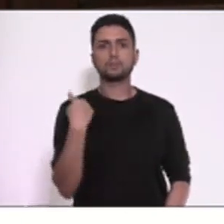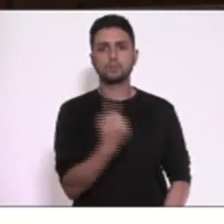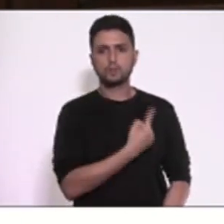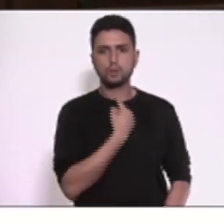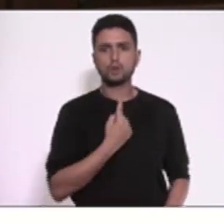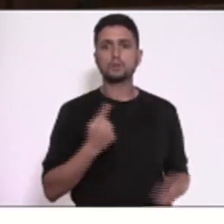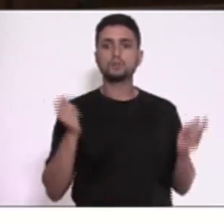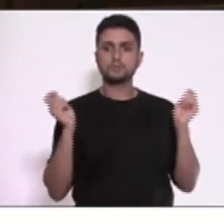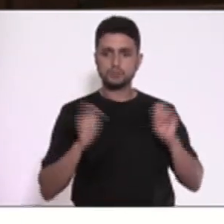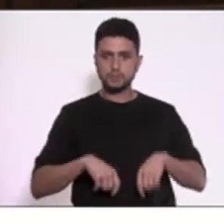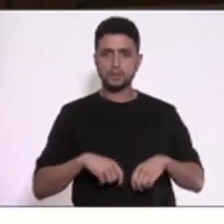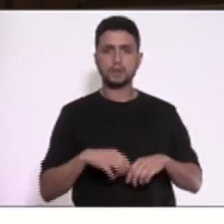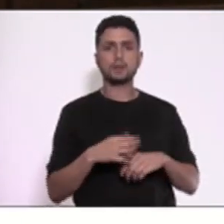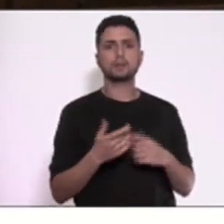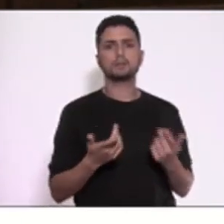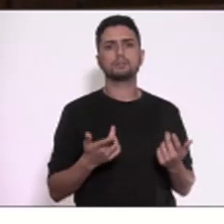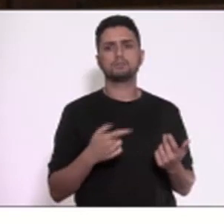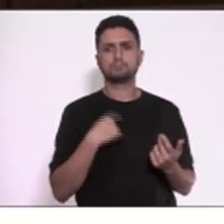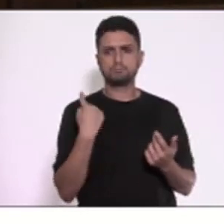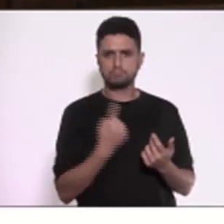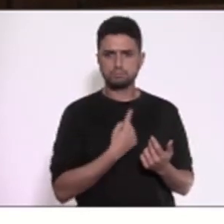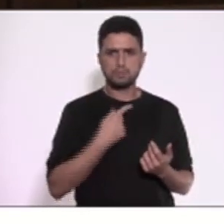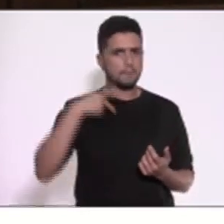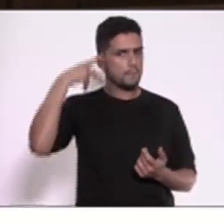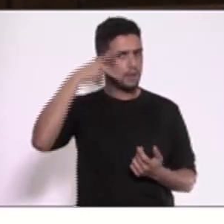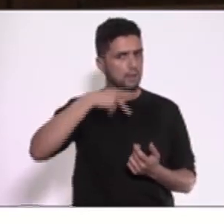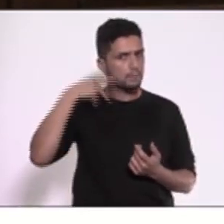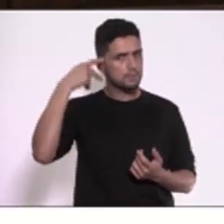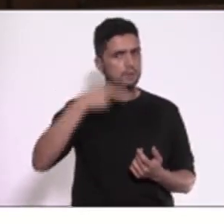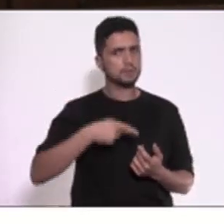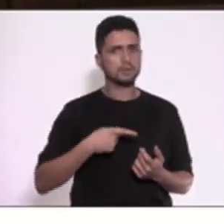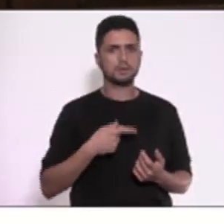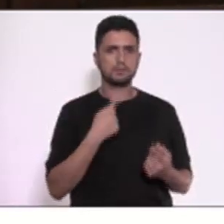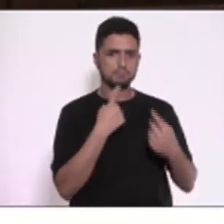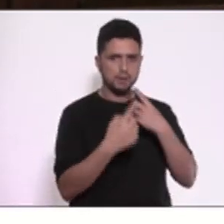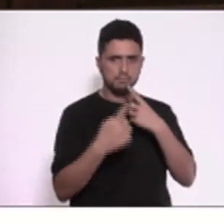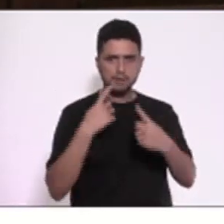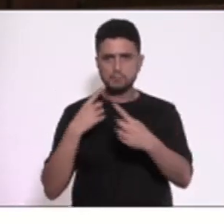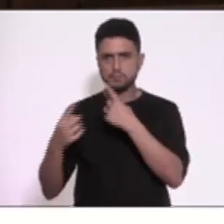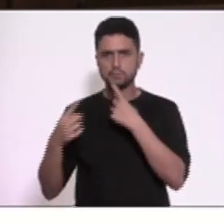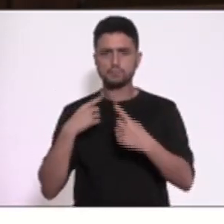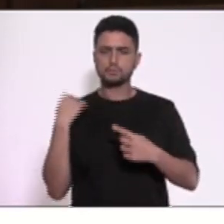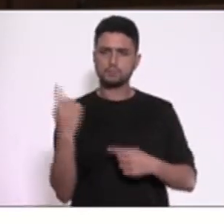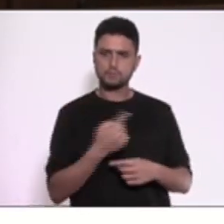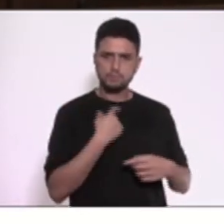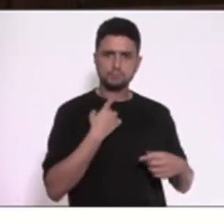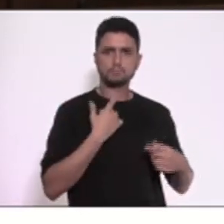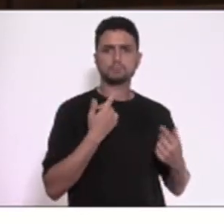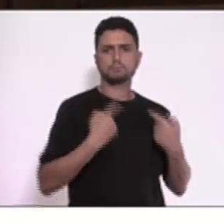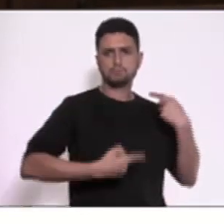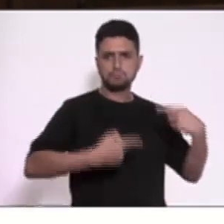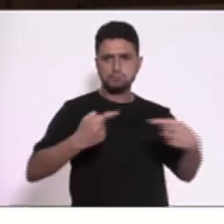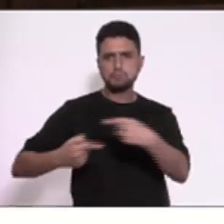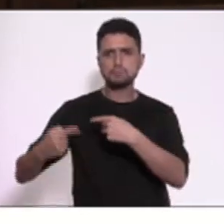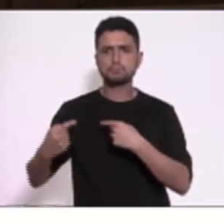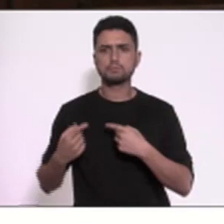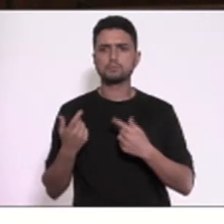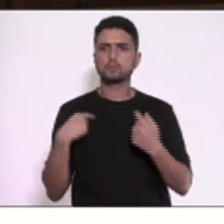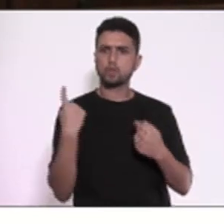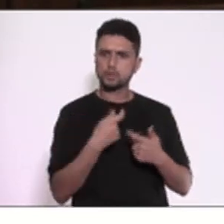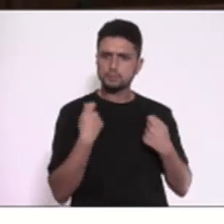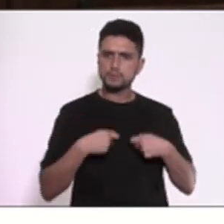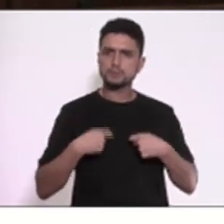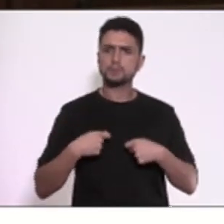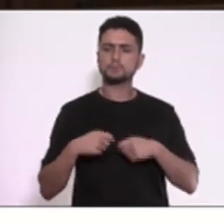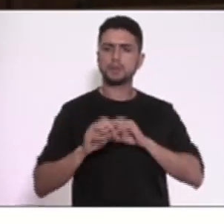possa, inclusive, com a nossa atuação parlamentar, construir, né, o fortalecimento que depende muito da educação básica,